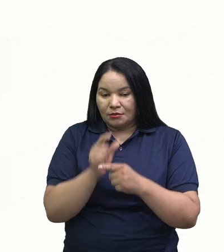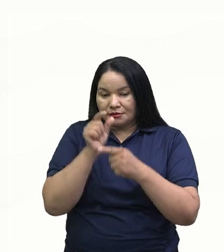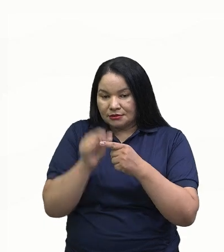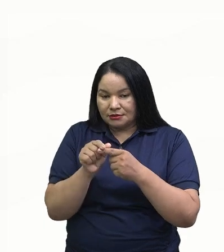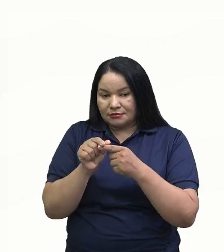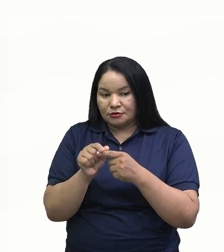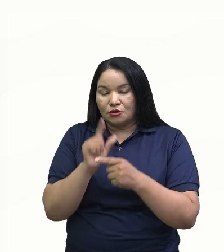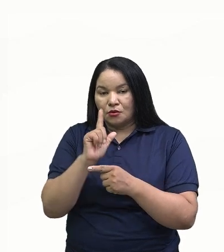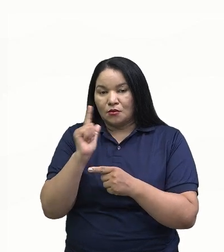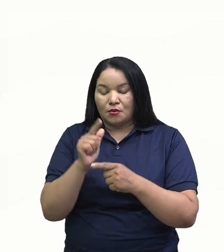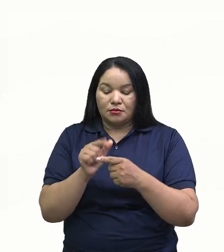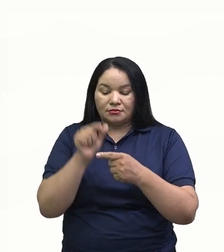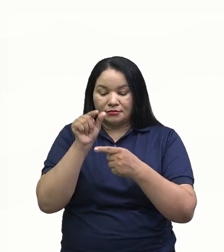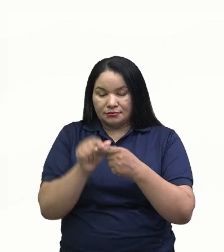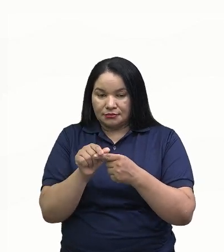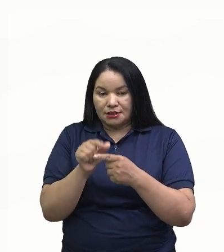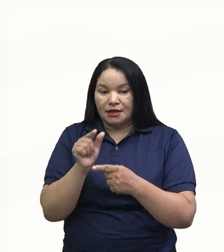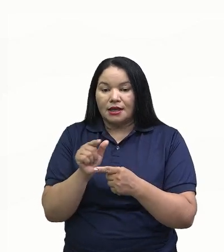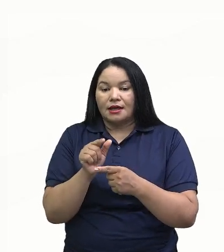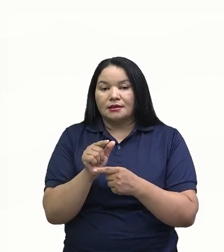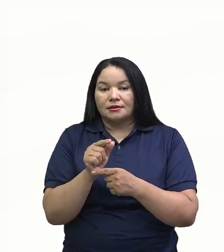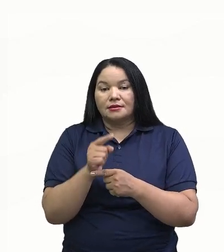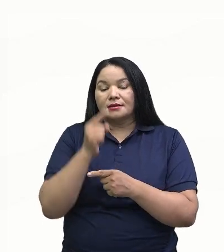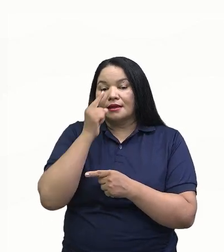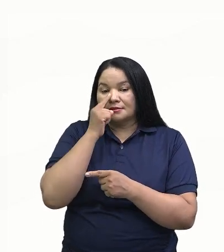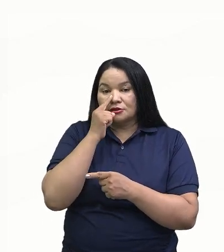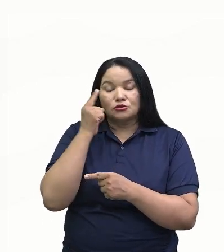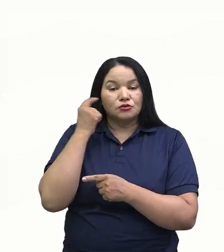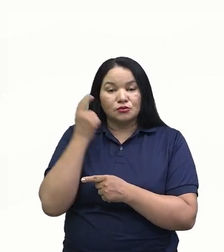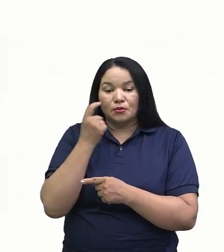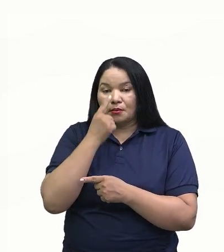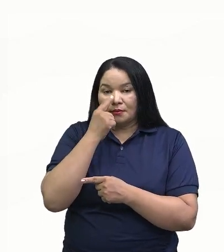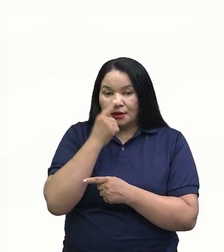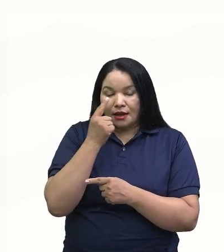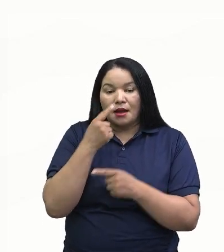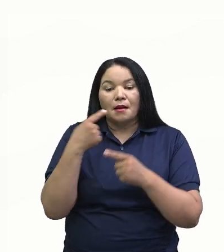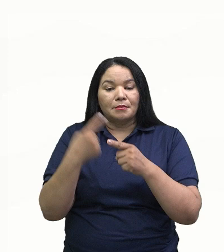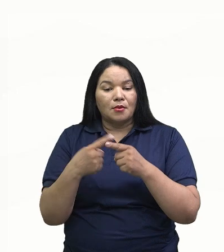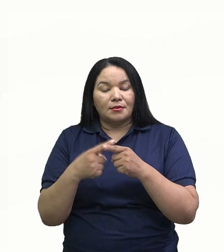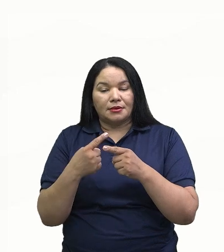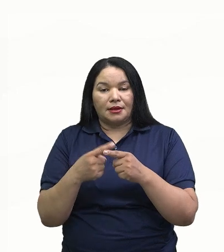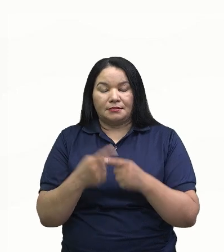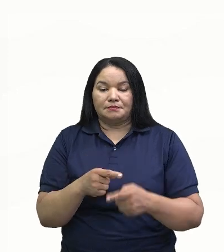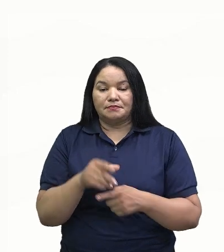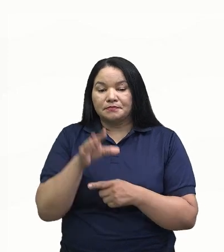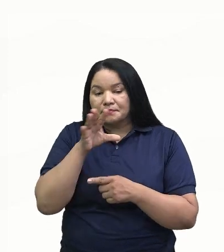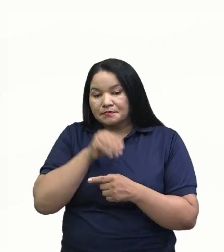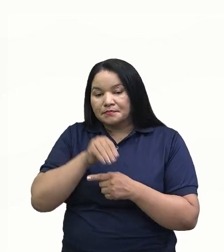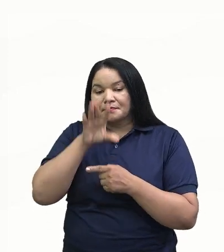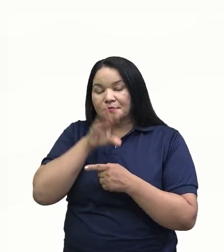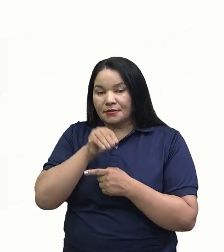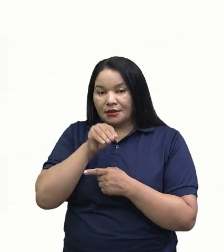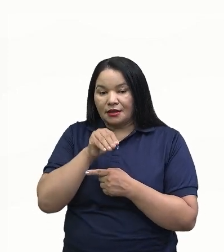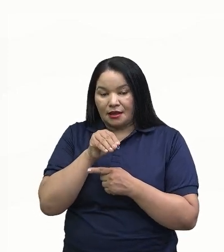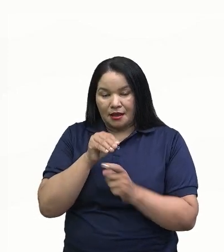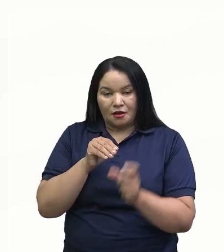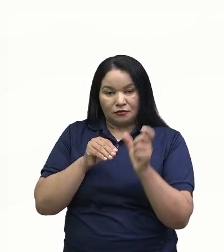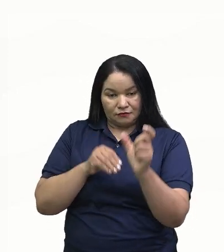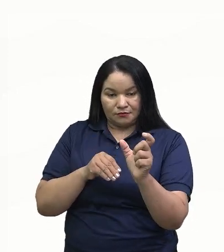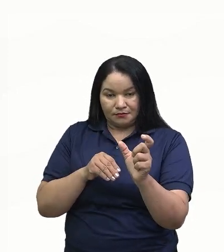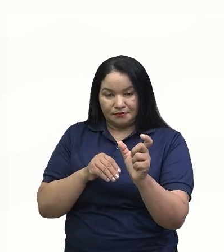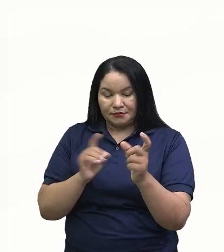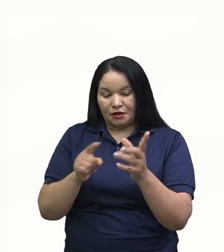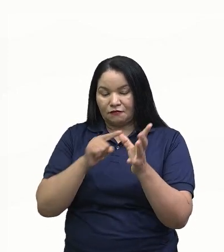ó. Opa, os nasais. Por que é nasal? Porque a pronúncia da